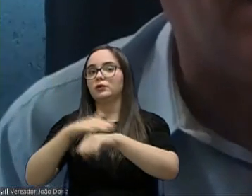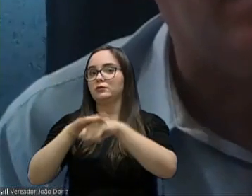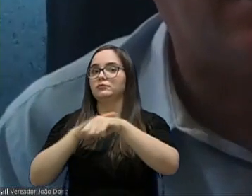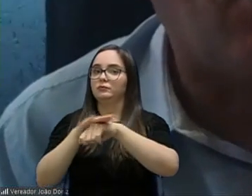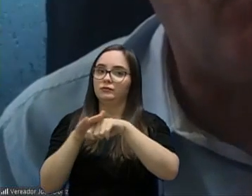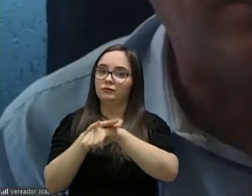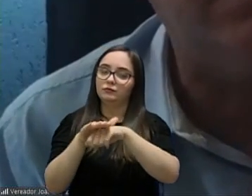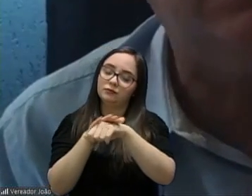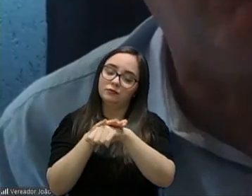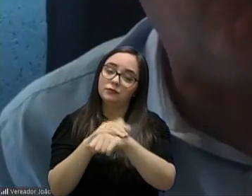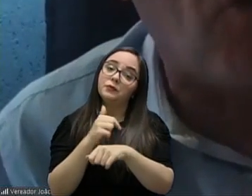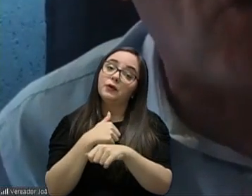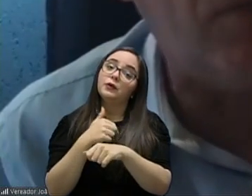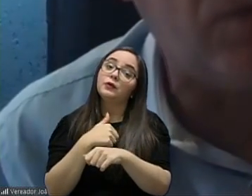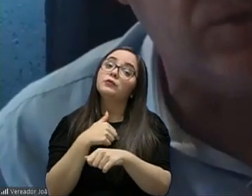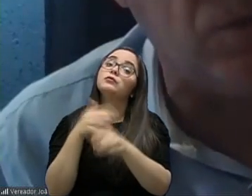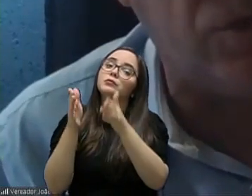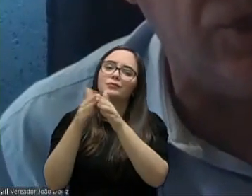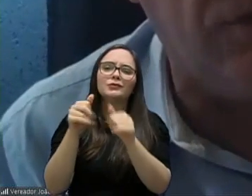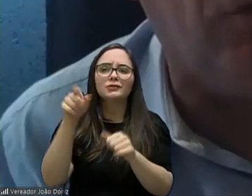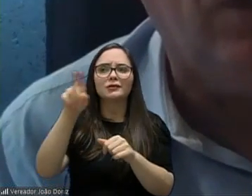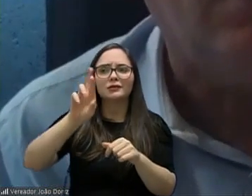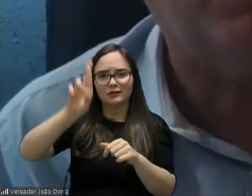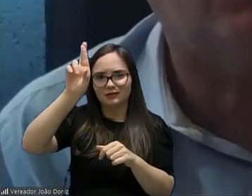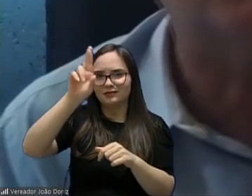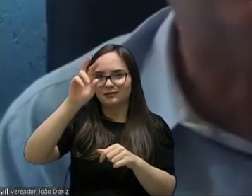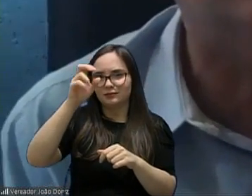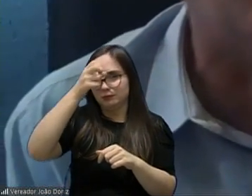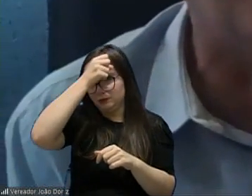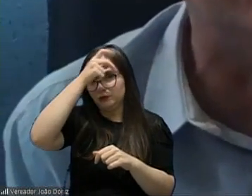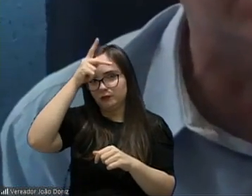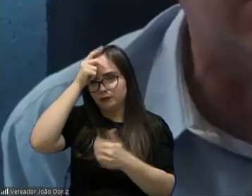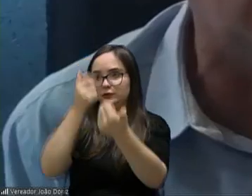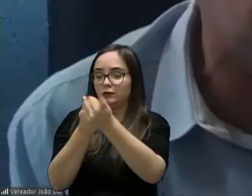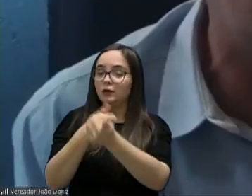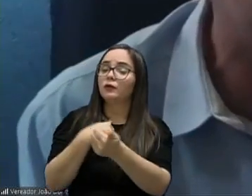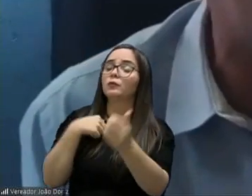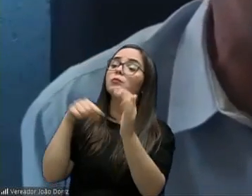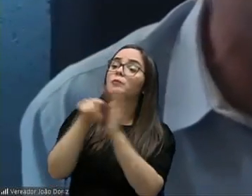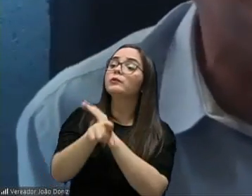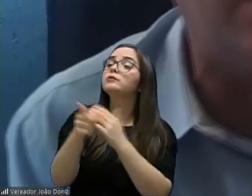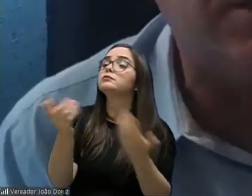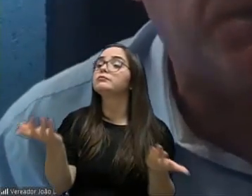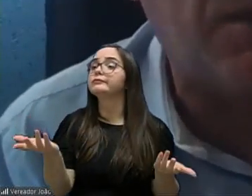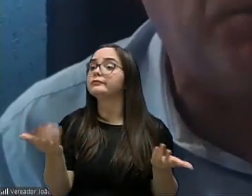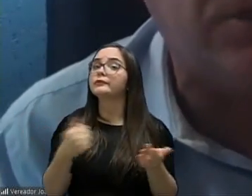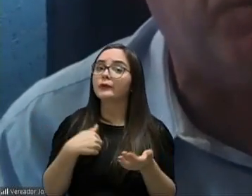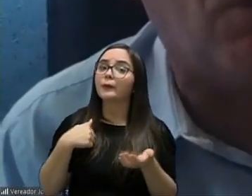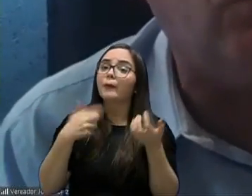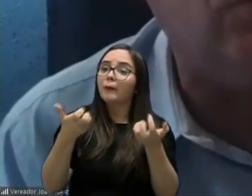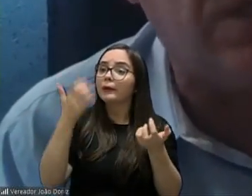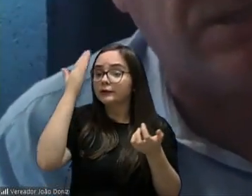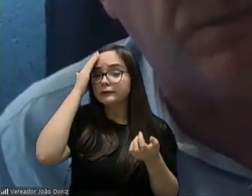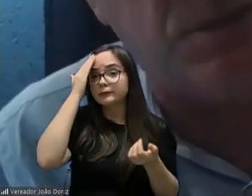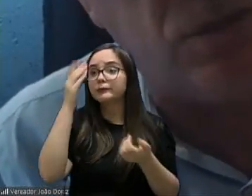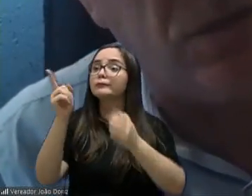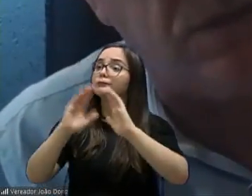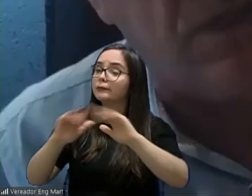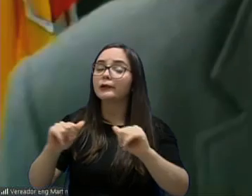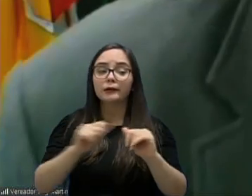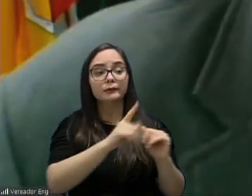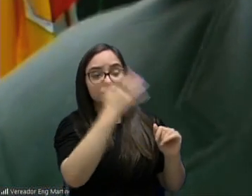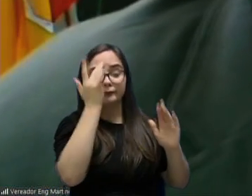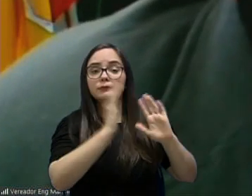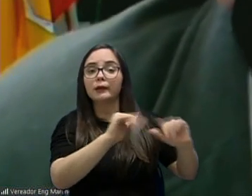prefeita que realmente se informe com o executivo, porque nós precisamos dar uma posição. Eu estou aqui já há mais de mês para dar posição para algumas dessas